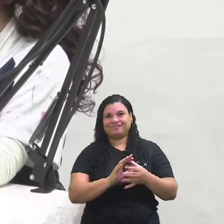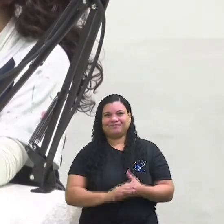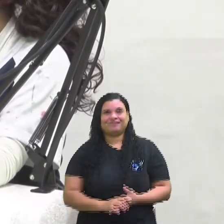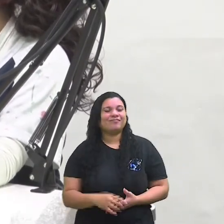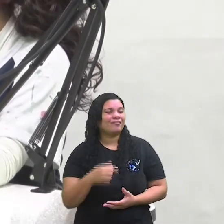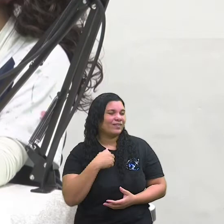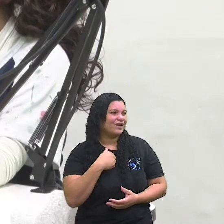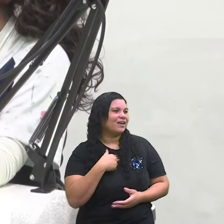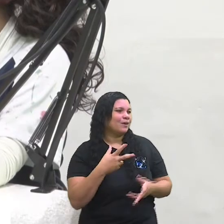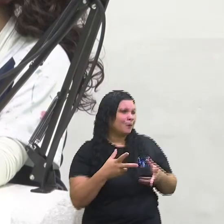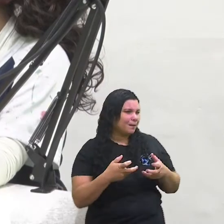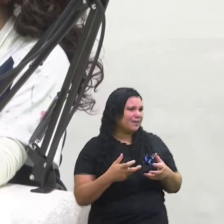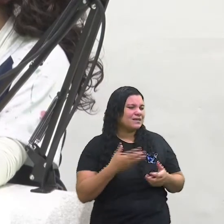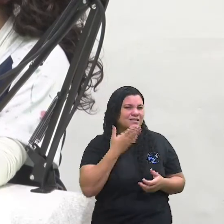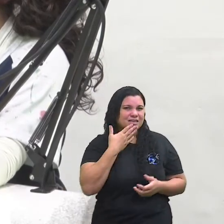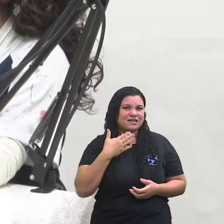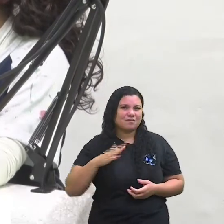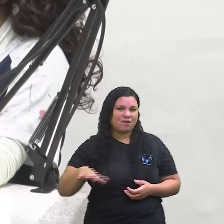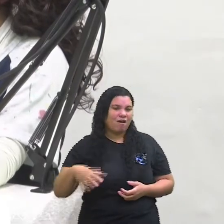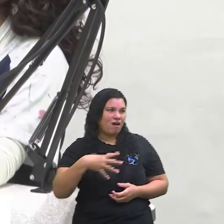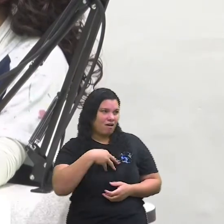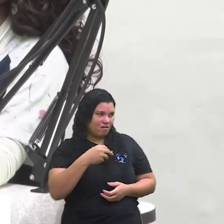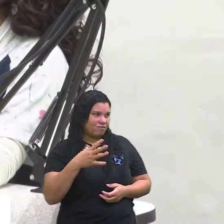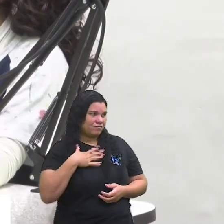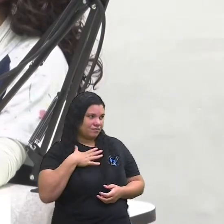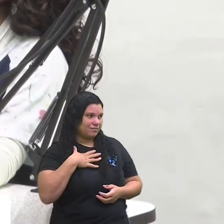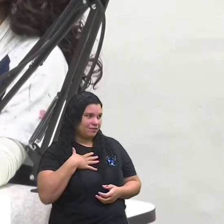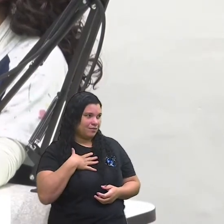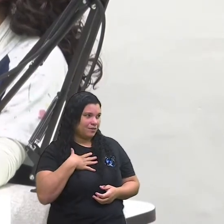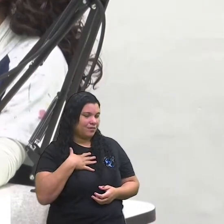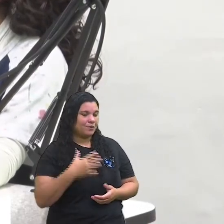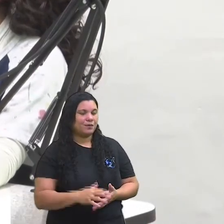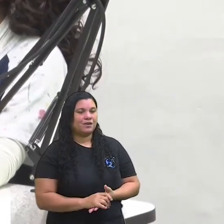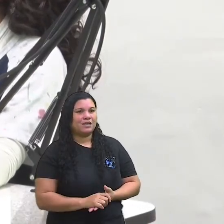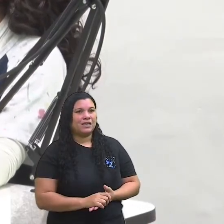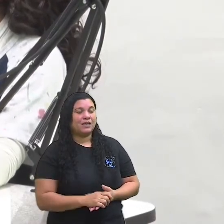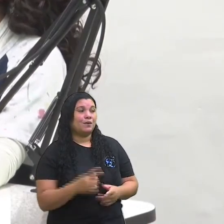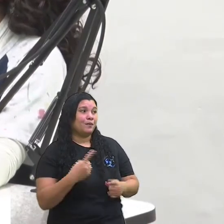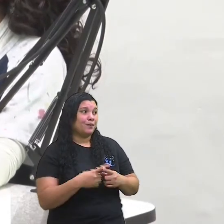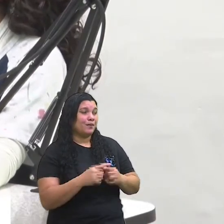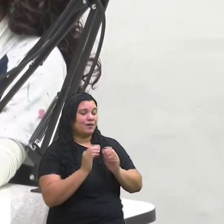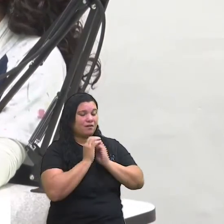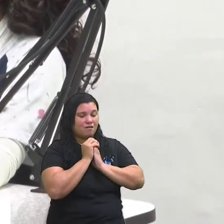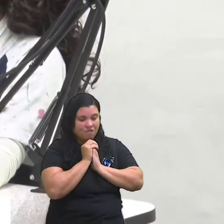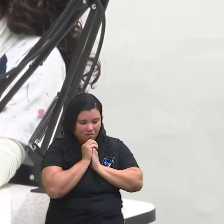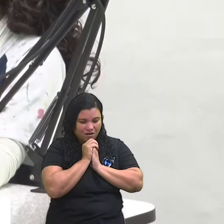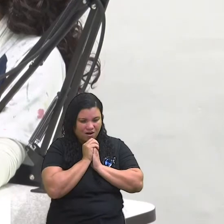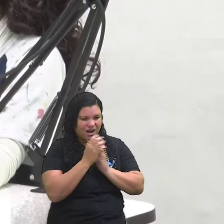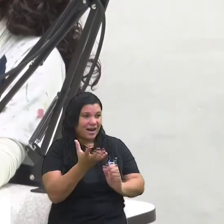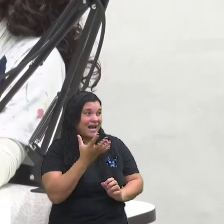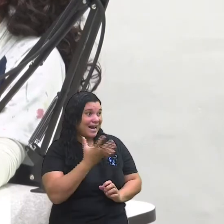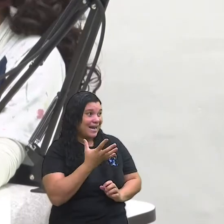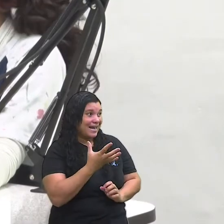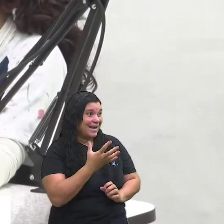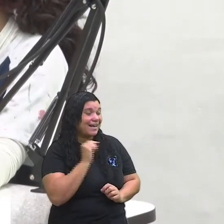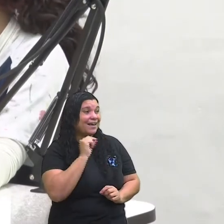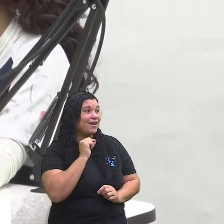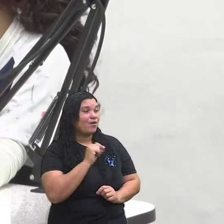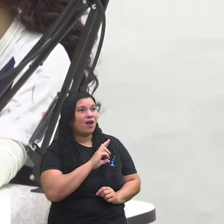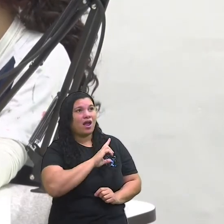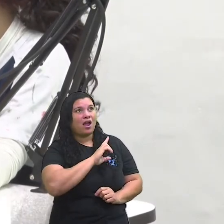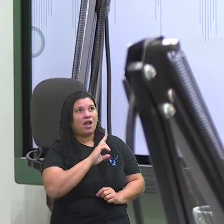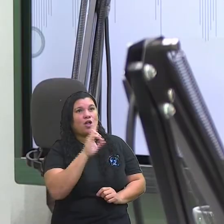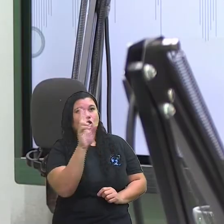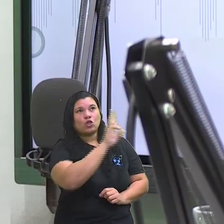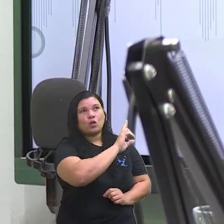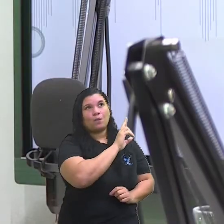estou tentando agora ensinar elas a não falar um por um de cada parente, porque a gente fica meia hora falando todo mundo.